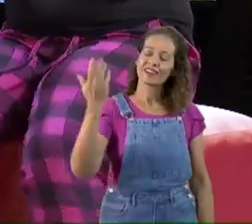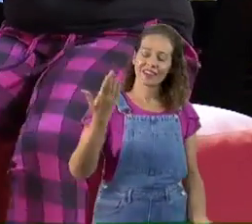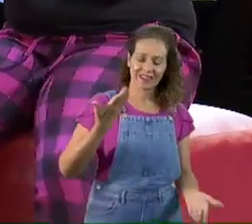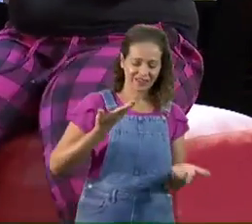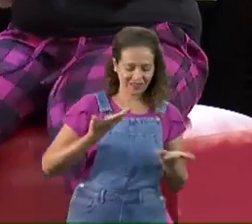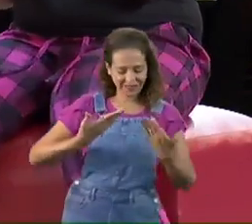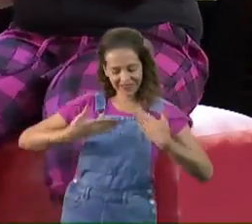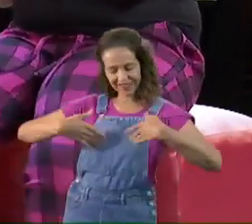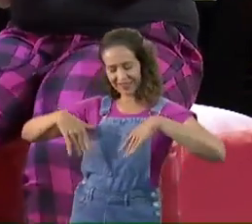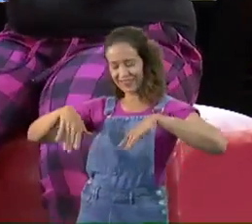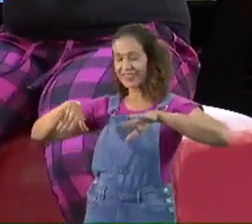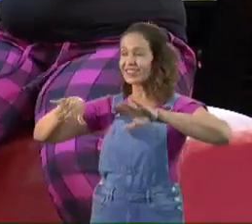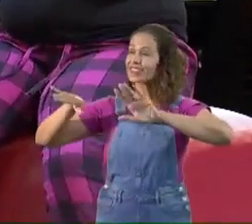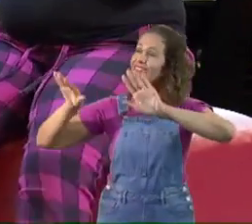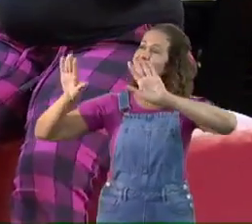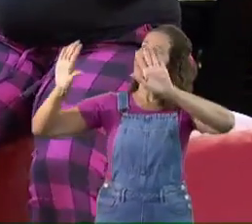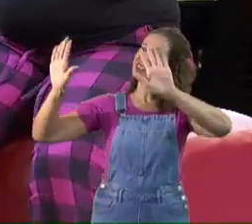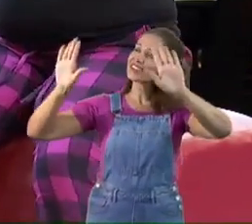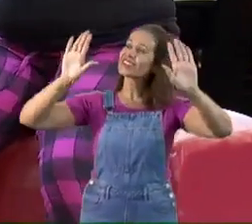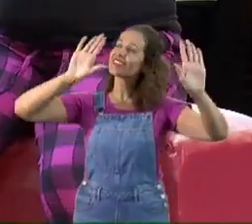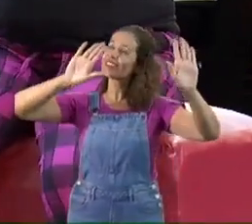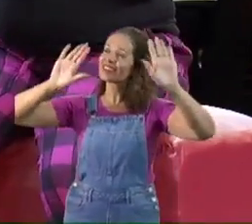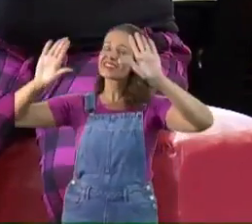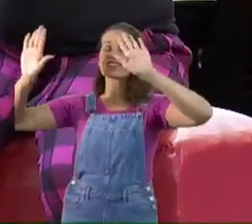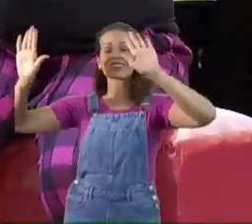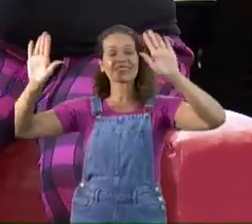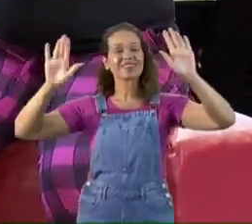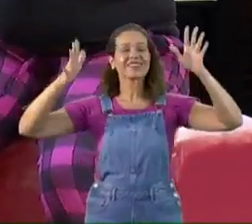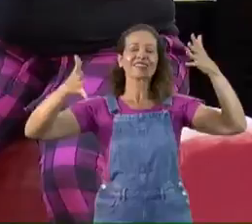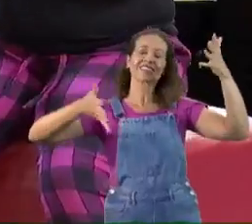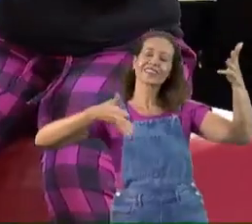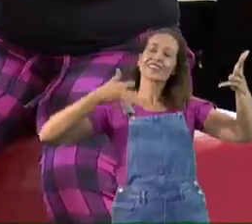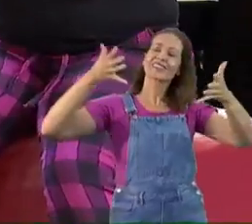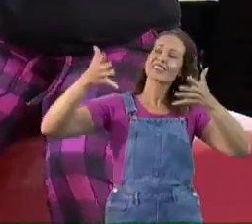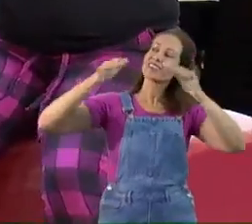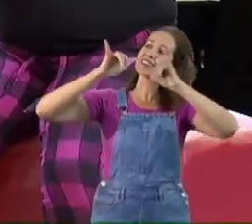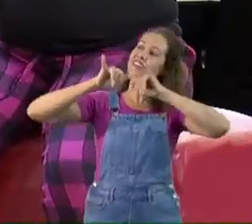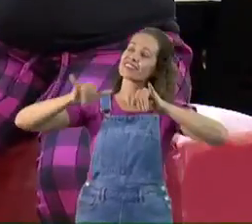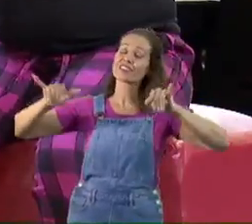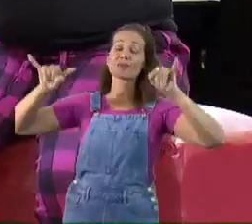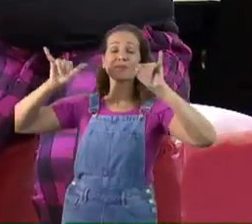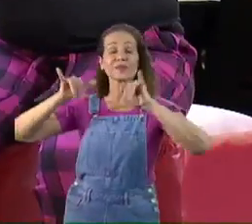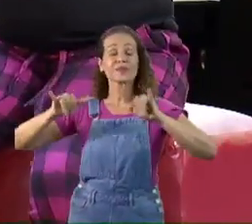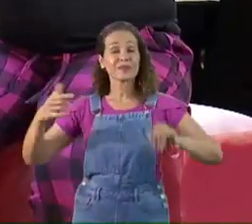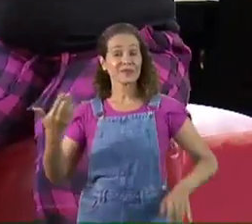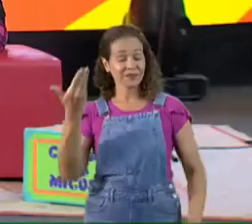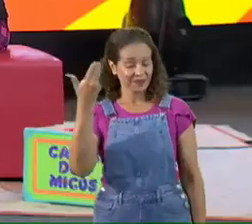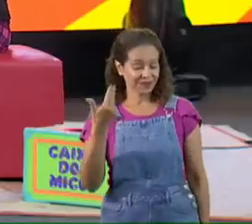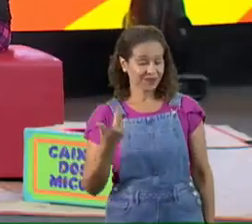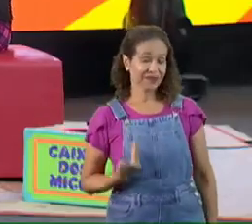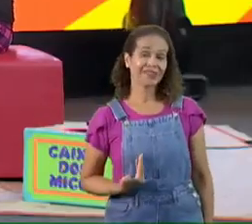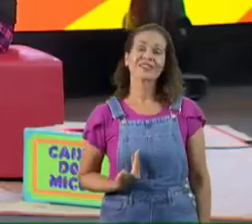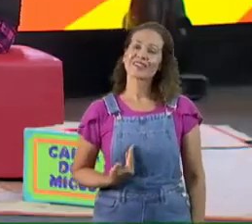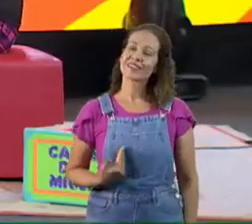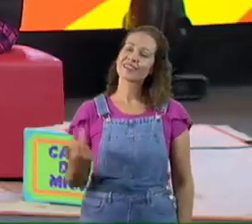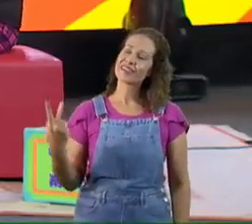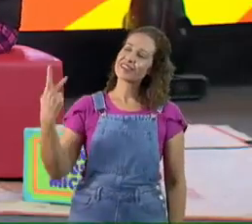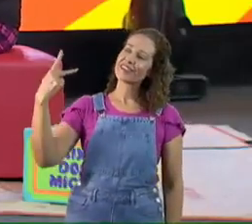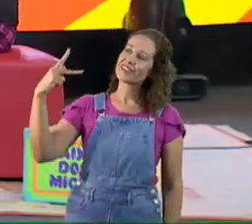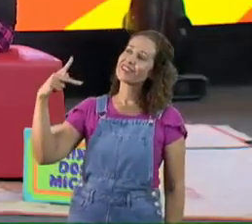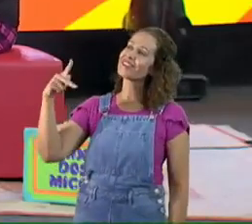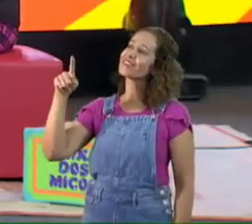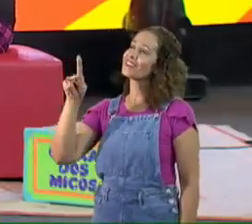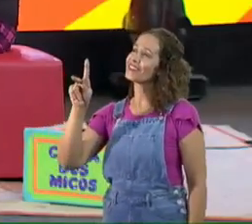o levantar das minhas mãos é pra dizer que te